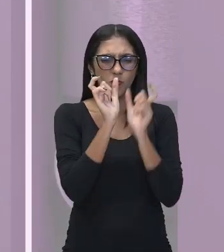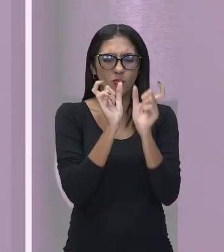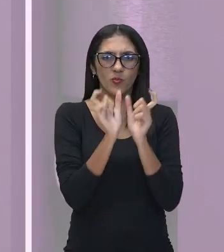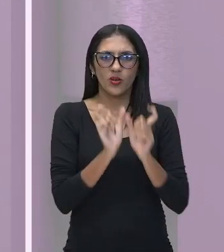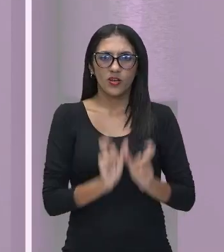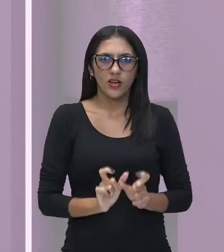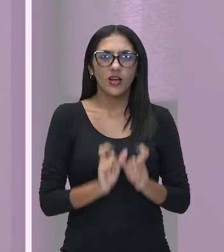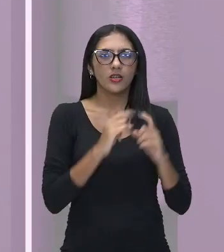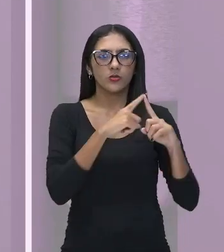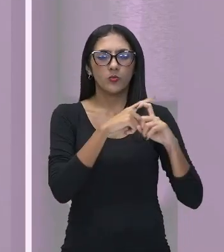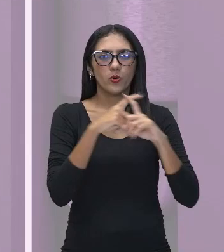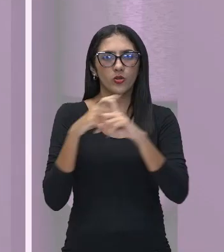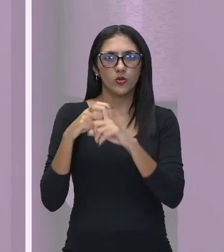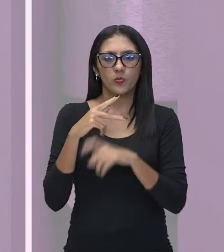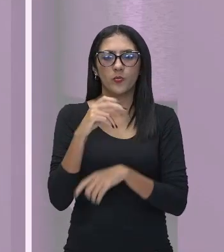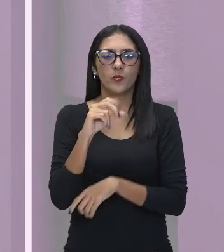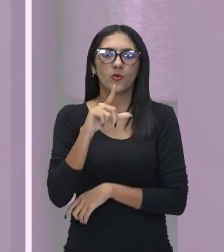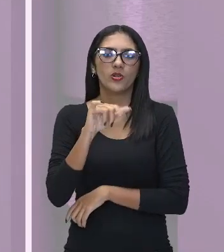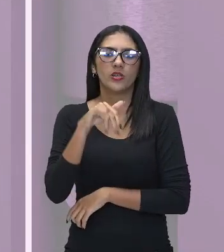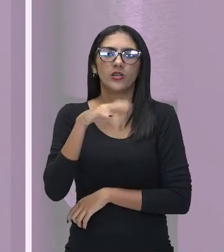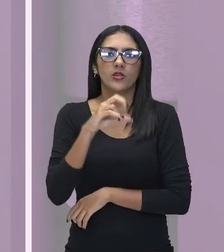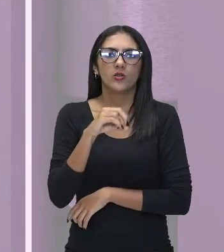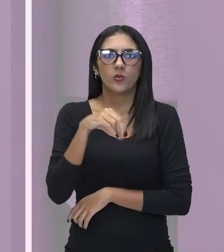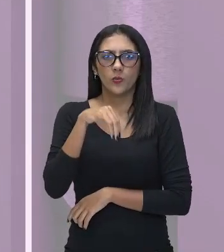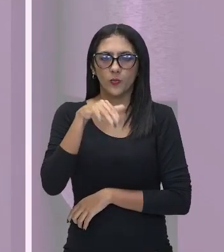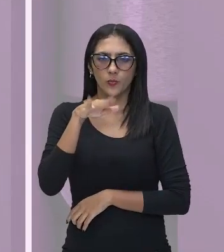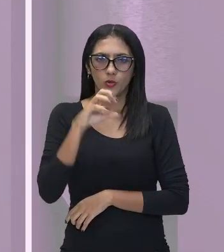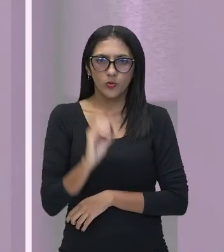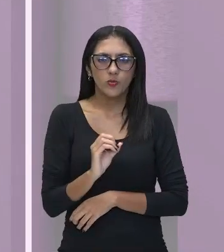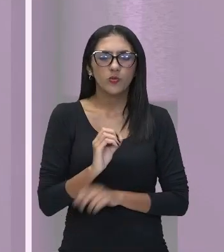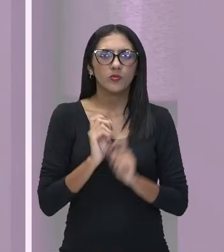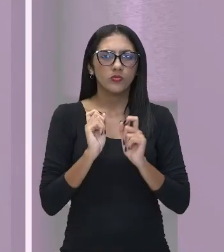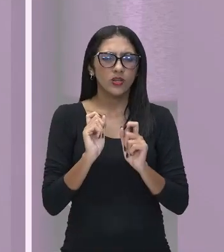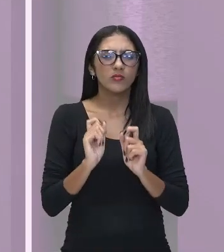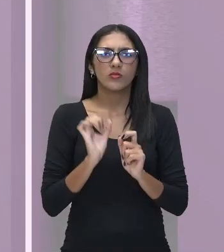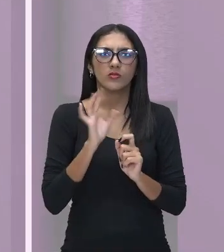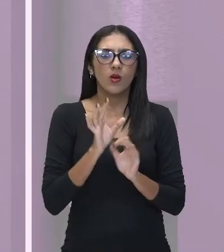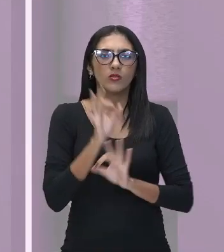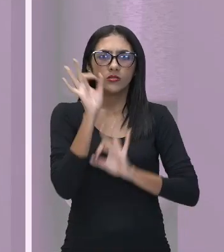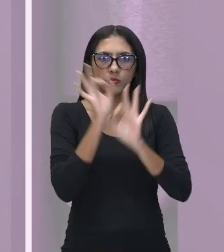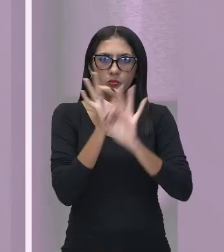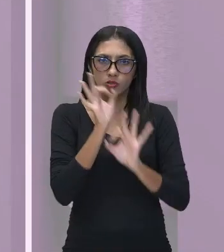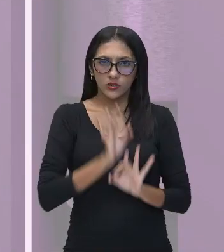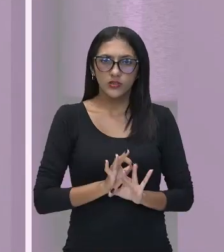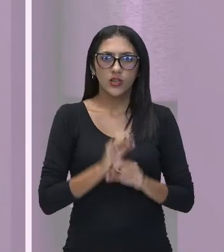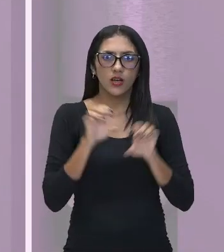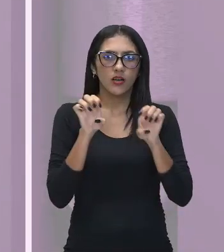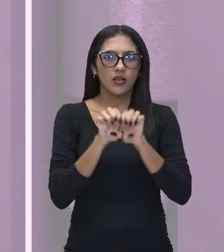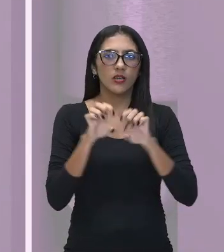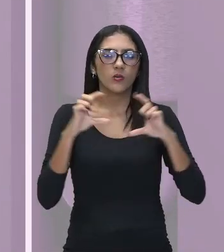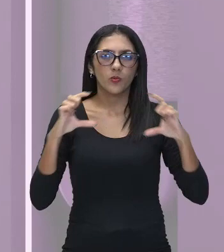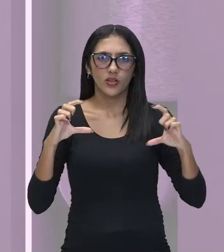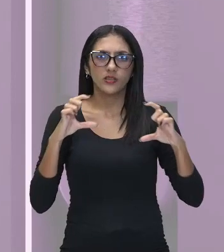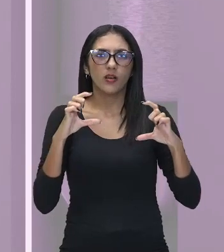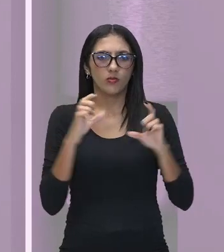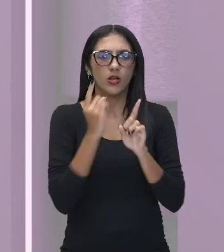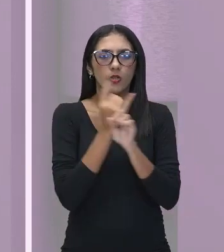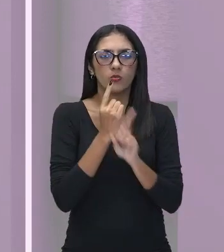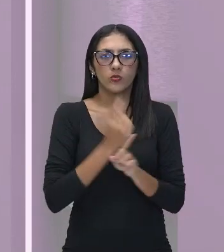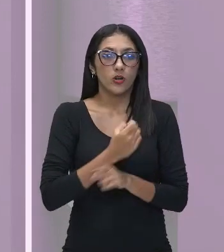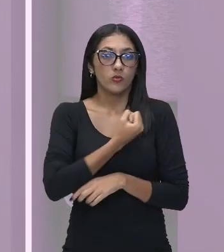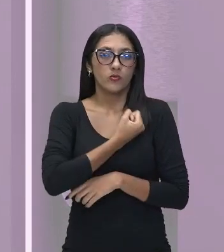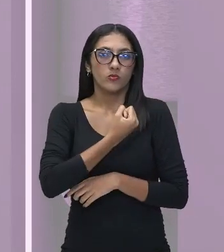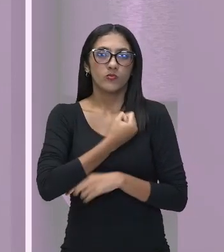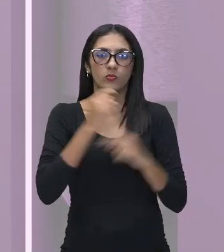de um polinômio nós estamos falando na verdade né de escrever um polinômio na sua forma completa tá bom